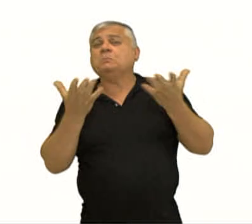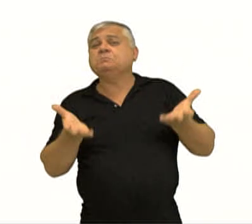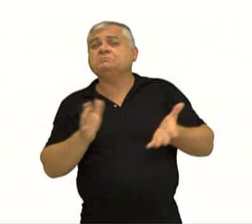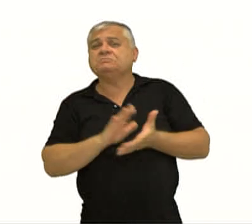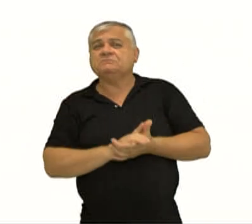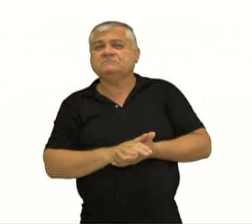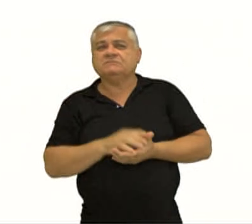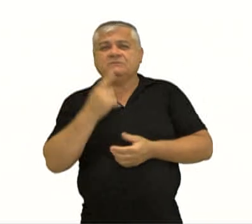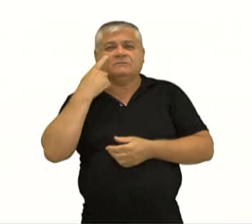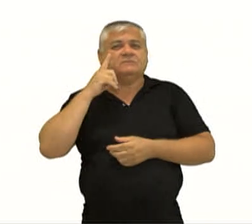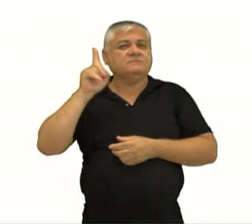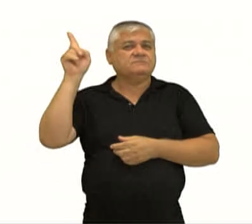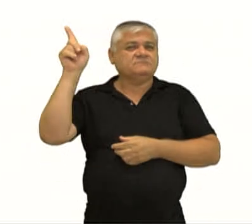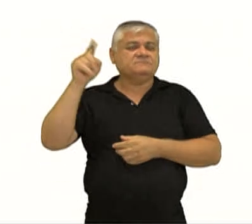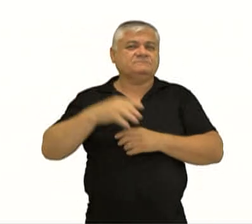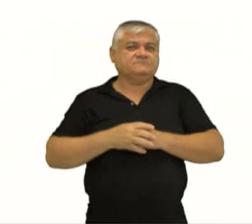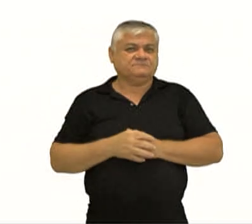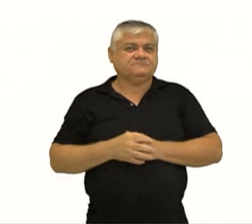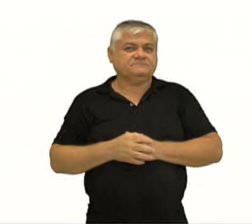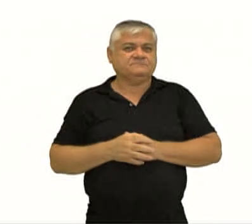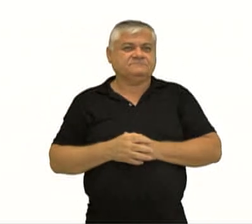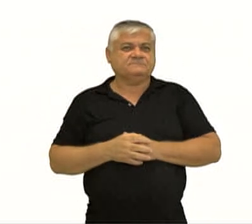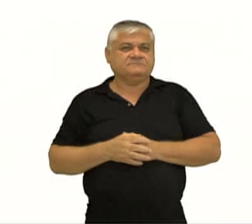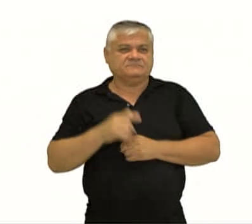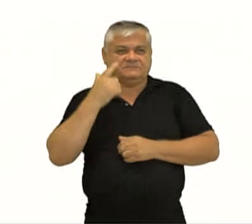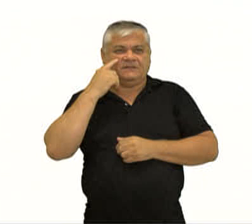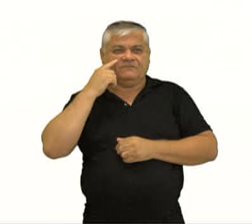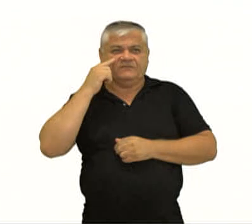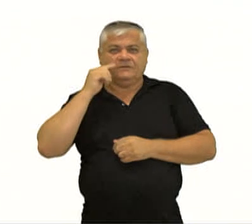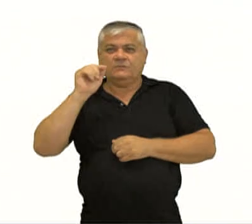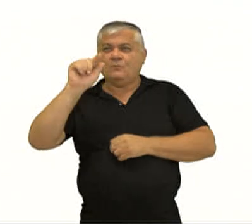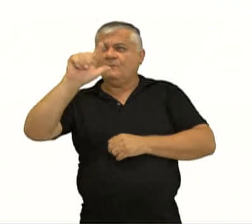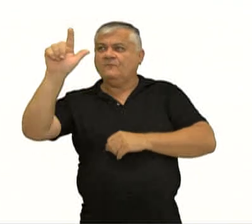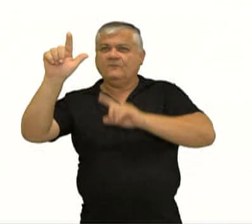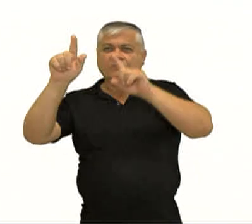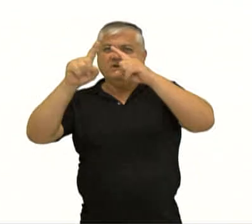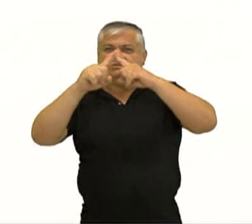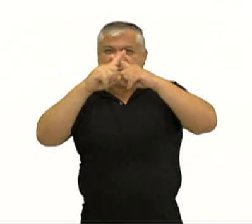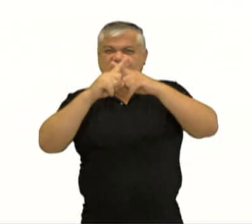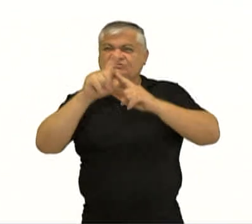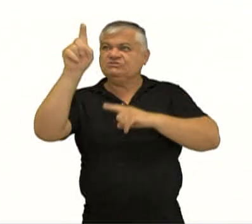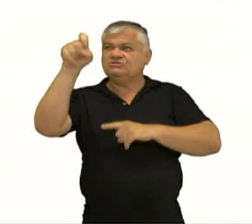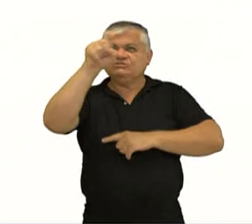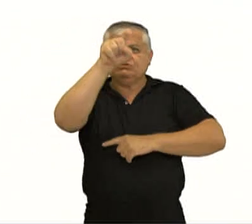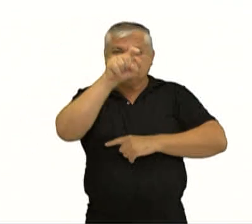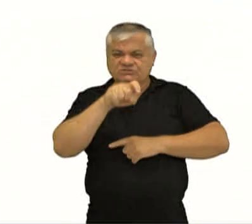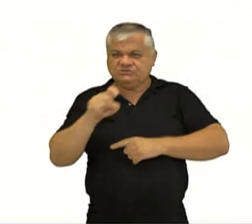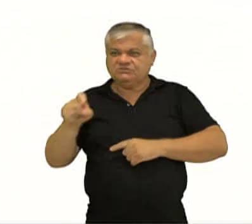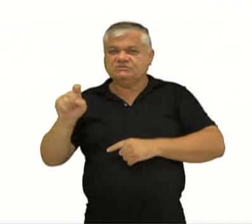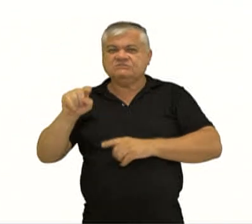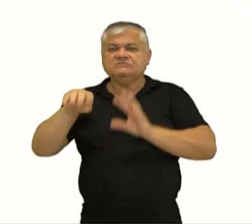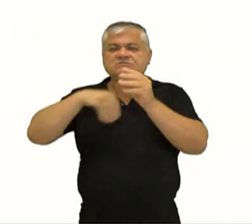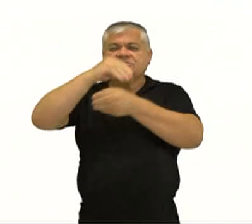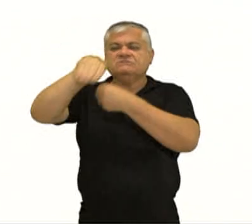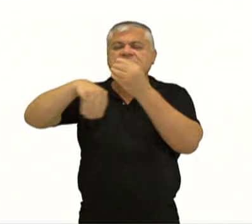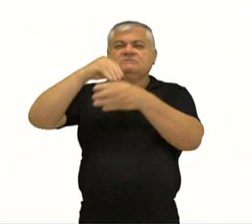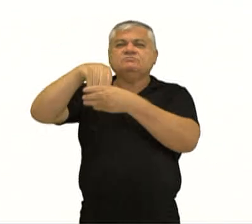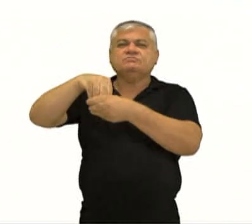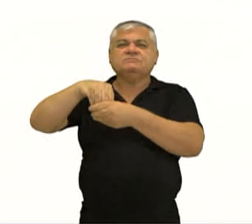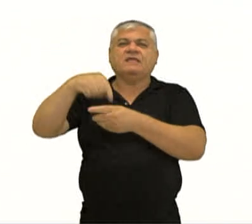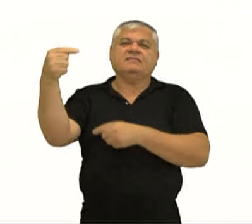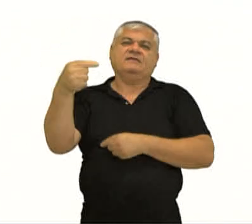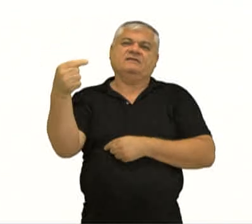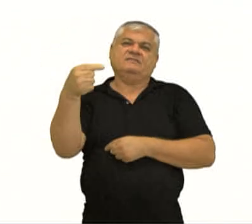ó. Imagine vocês que esse espaço entre o núcleo dos átomos é ocupado por quais cargas? Carga